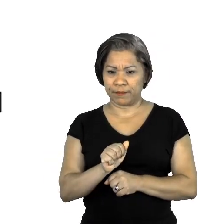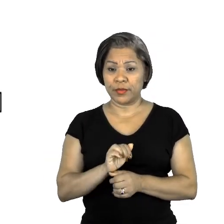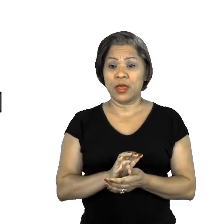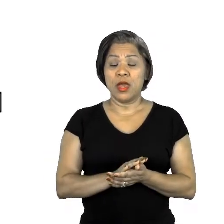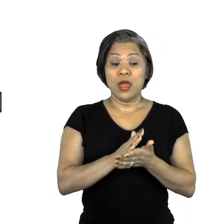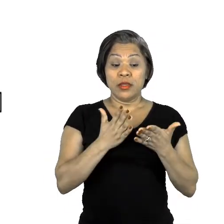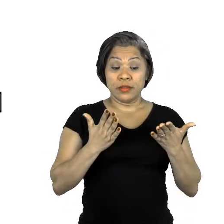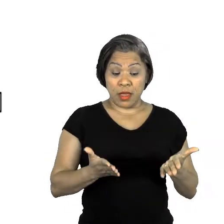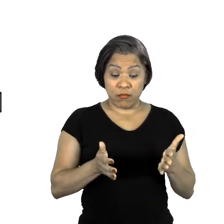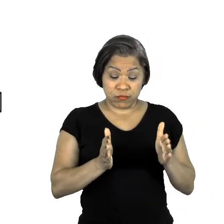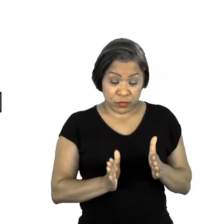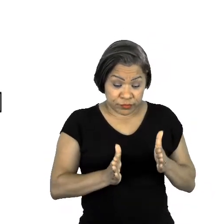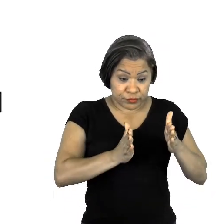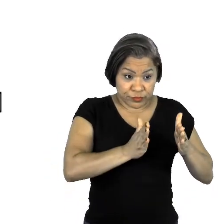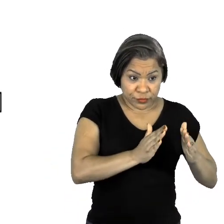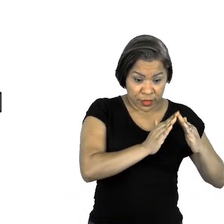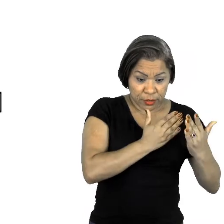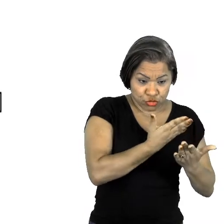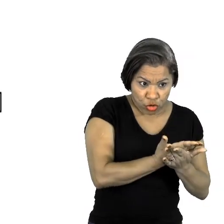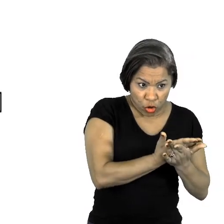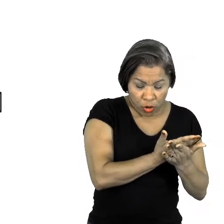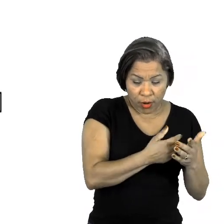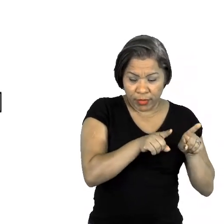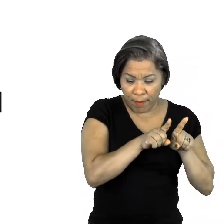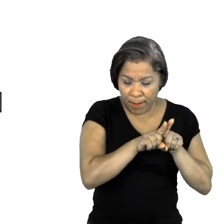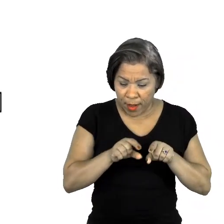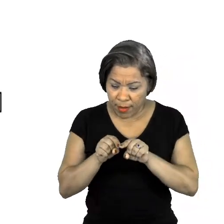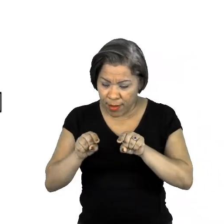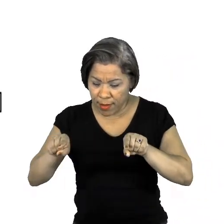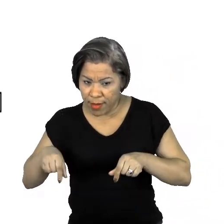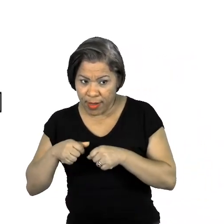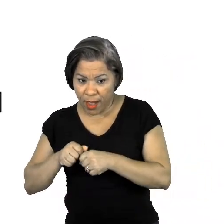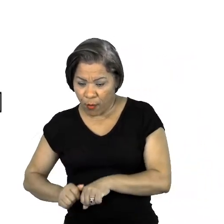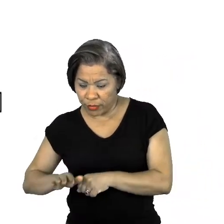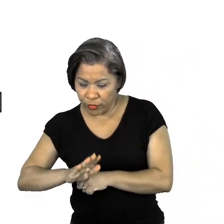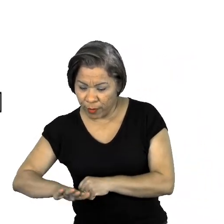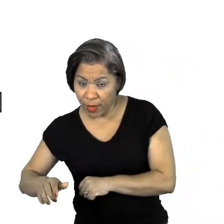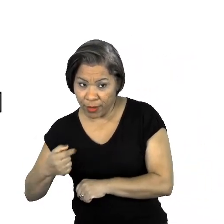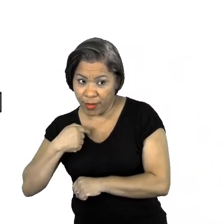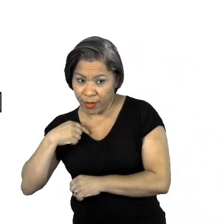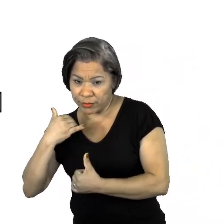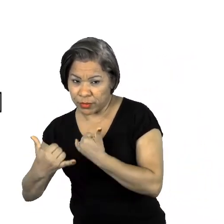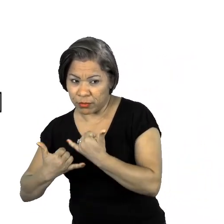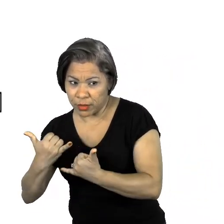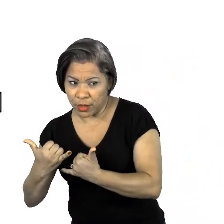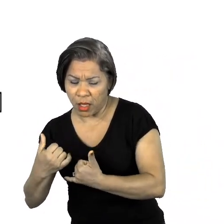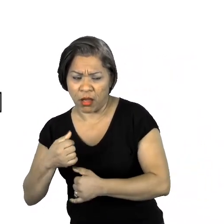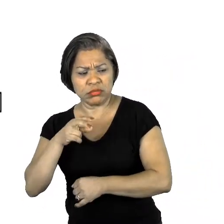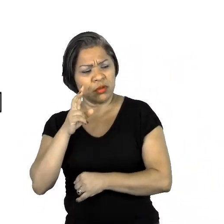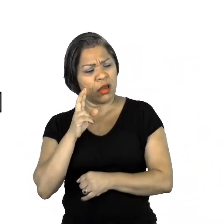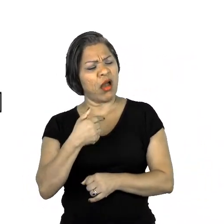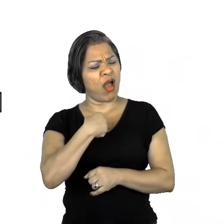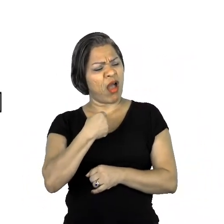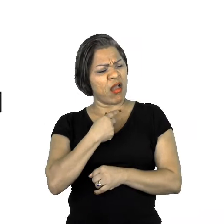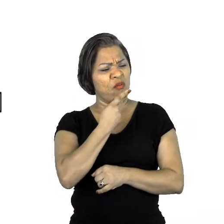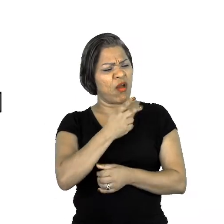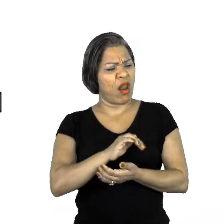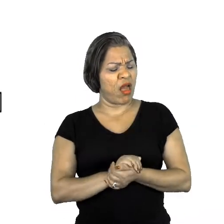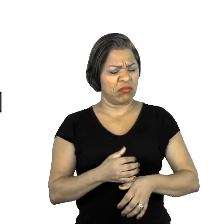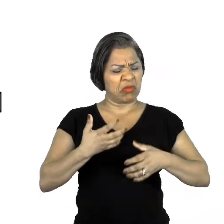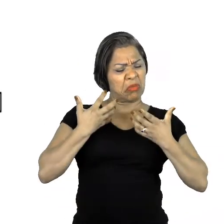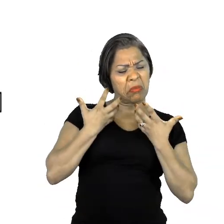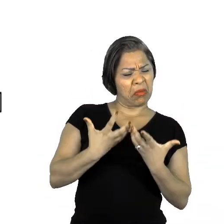de basquete em que eu jogava. Uma vez, disse ao vendedor que estava cansado de ler HQs